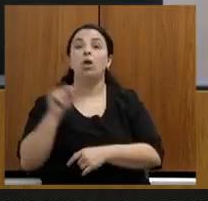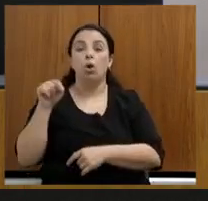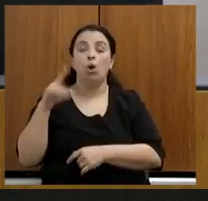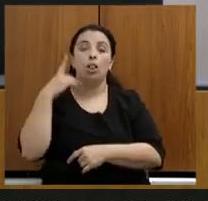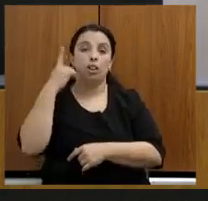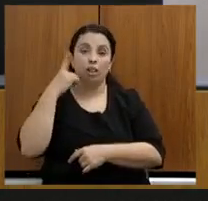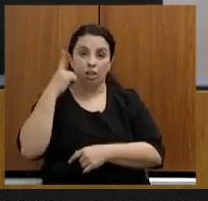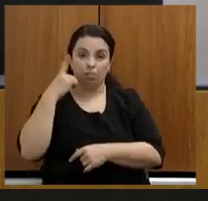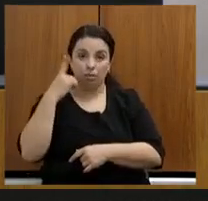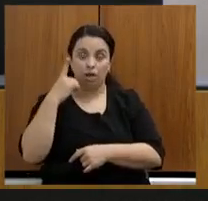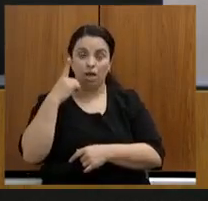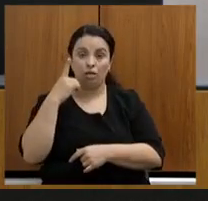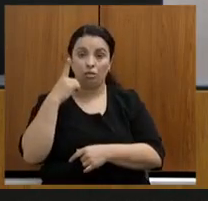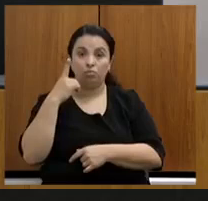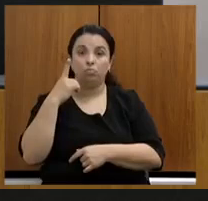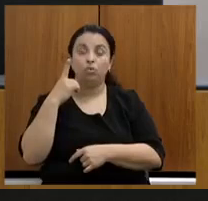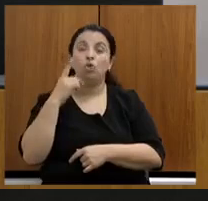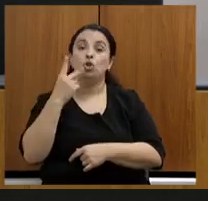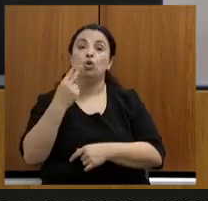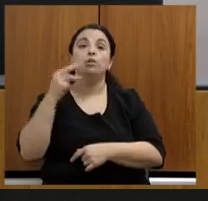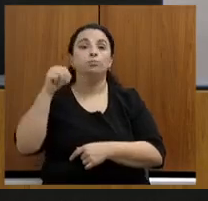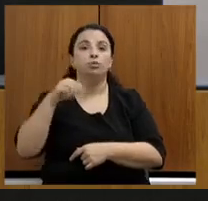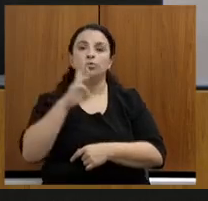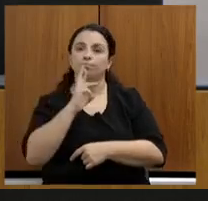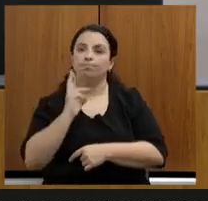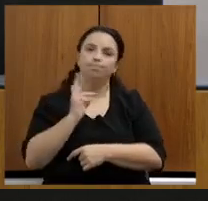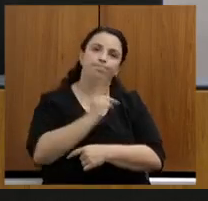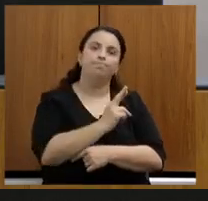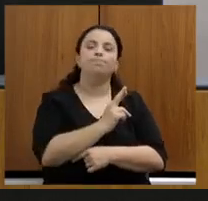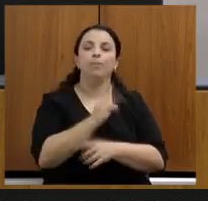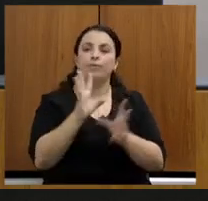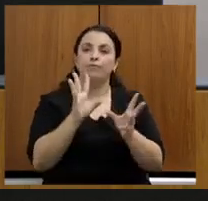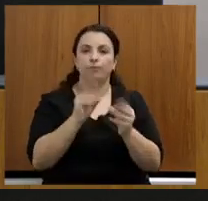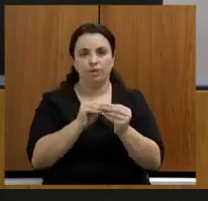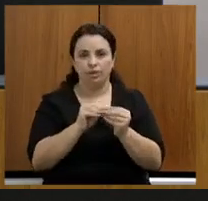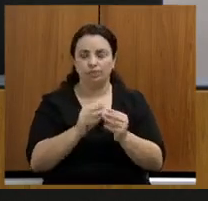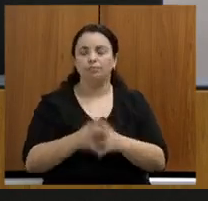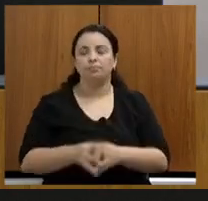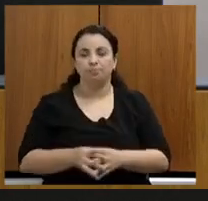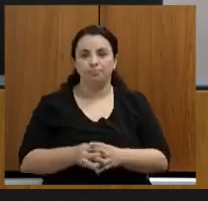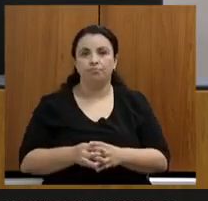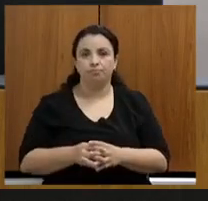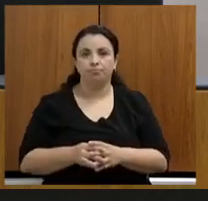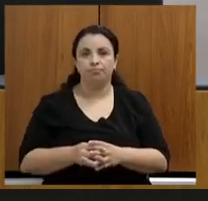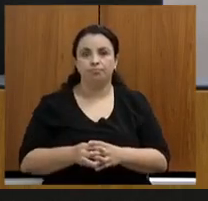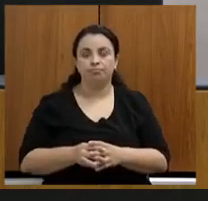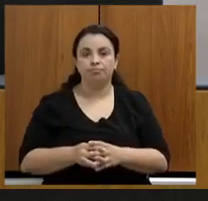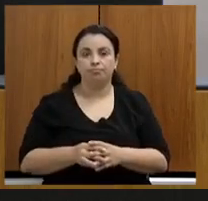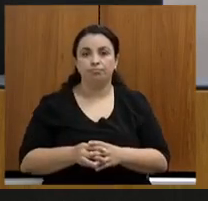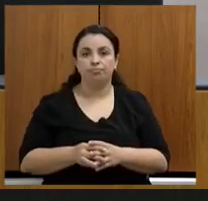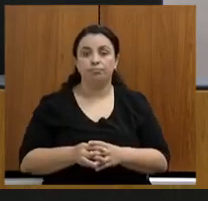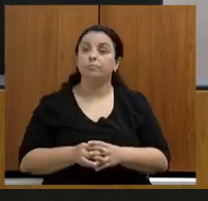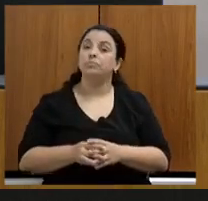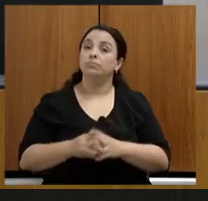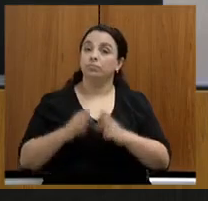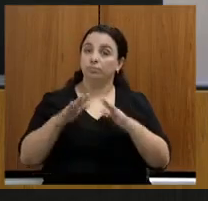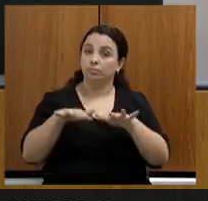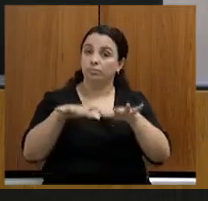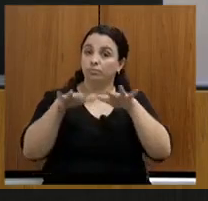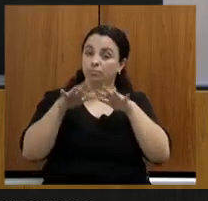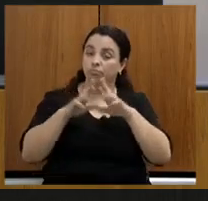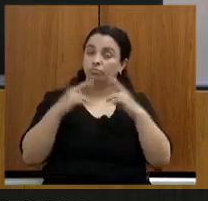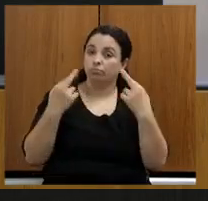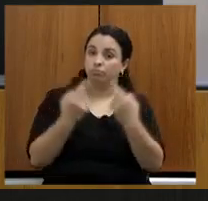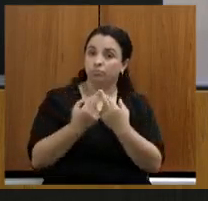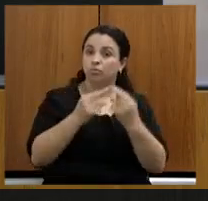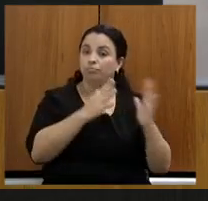deputado que o interpelou disporá de dois minutos para suas considerações finais. No decorrer da reunião, as deputadas e